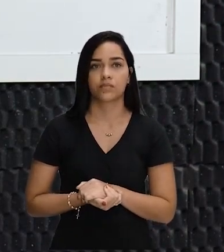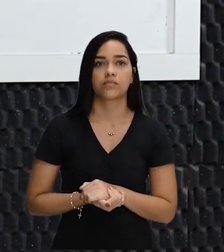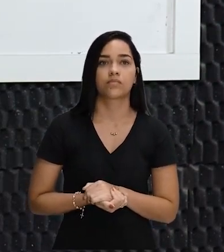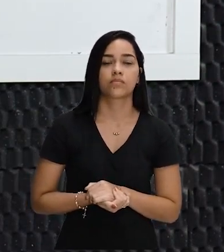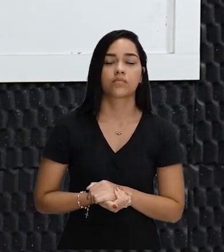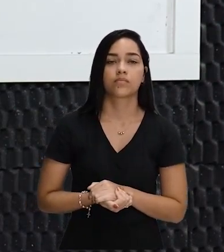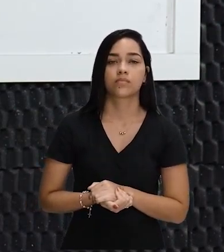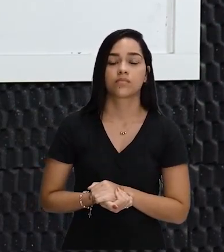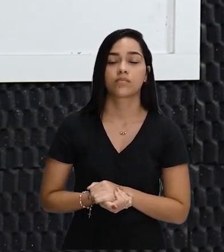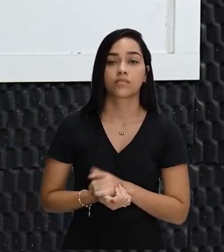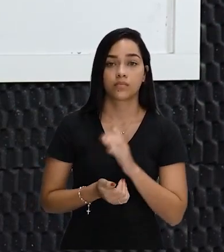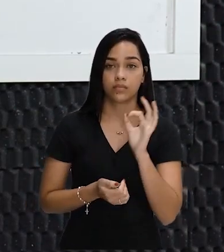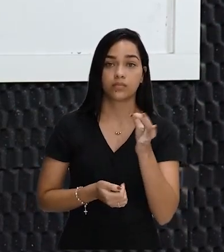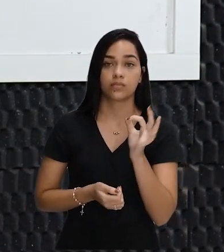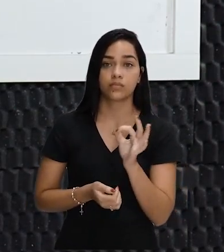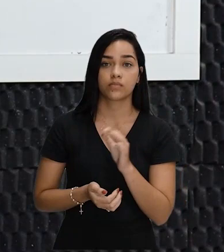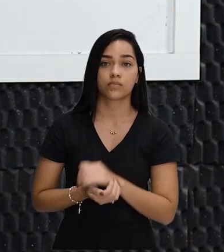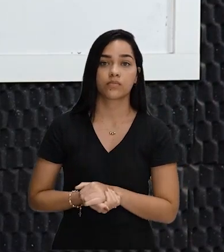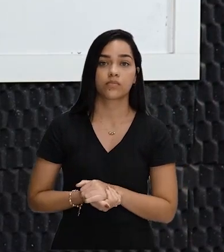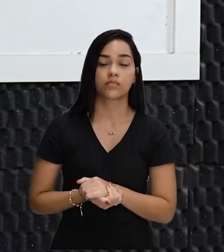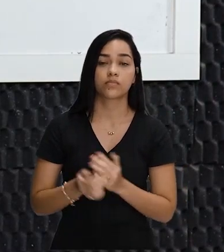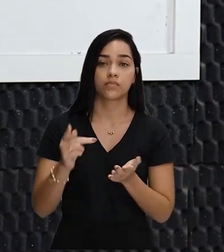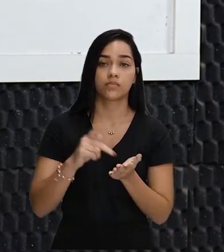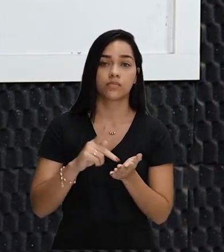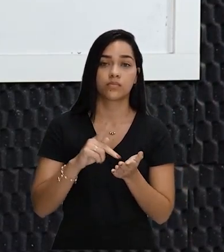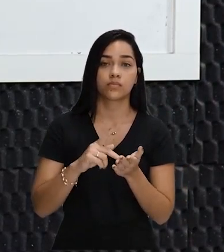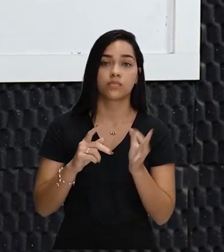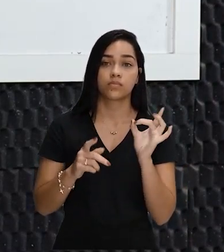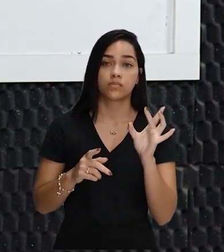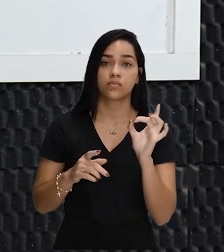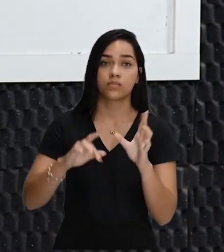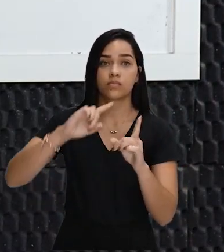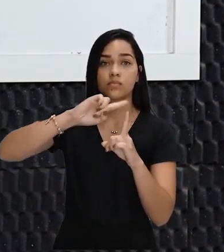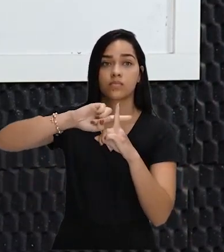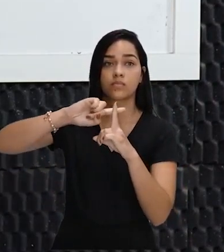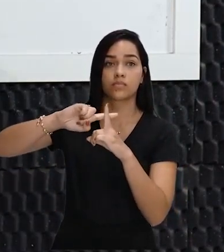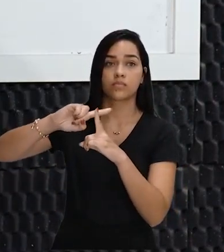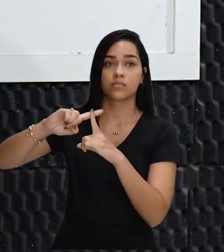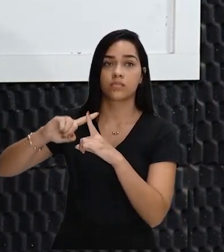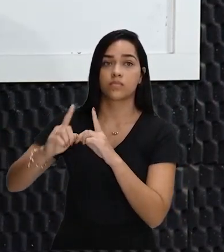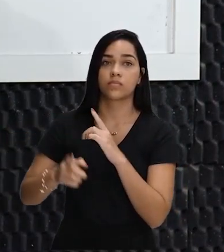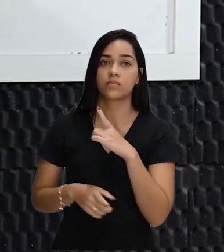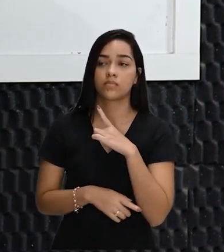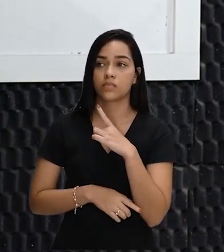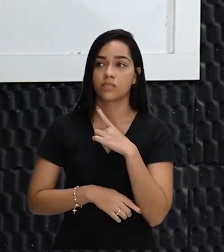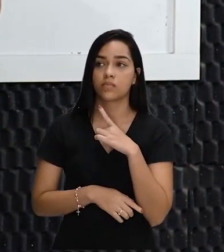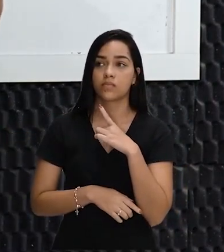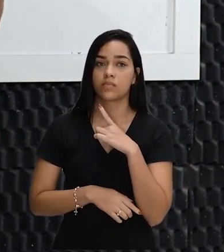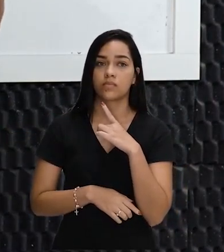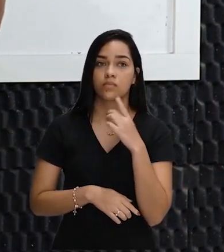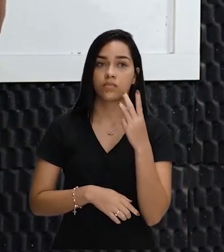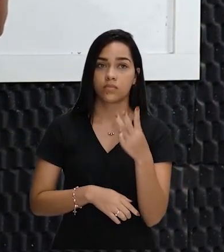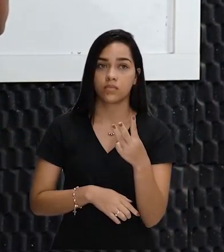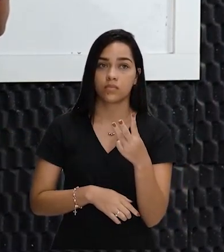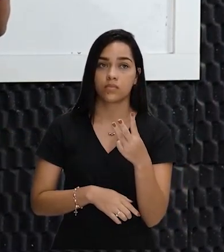com quatro certo na verdade agora eu vou basta você somar você tem três